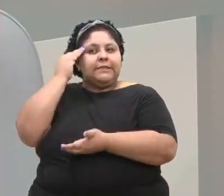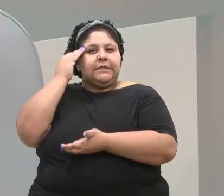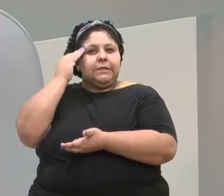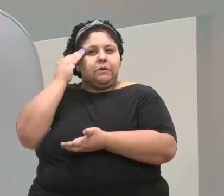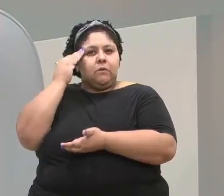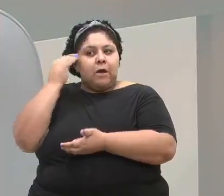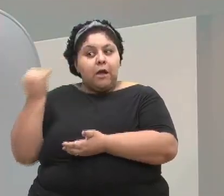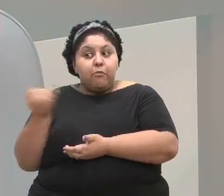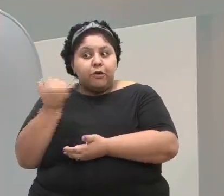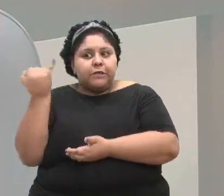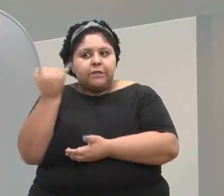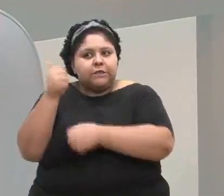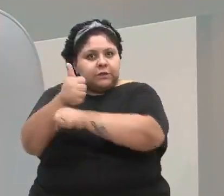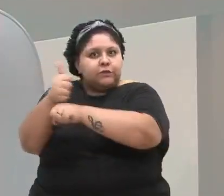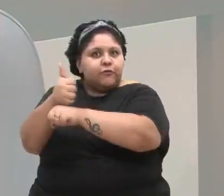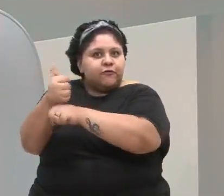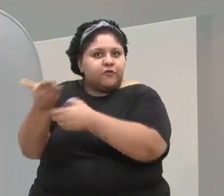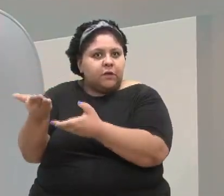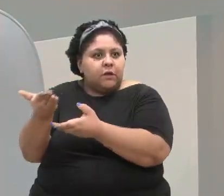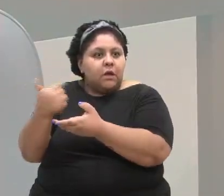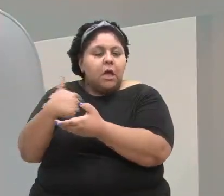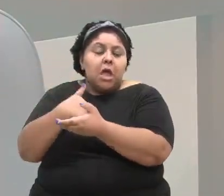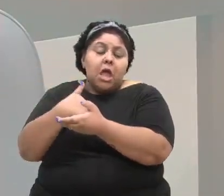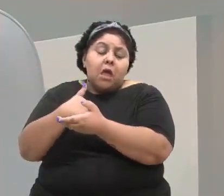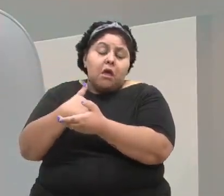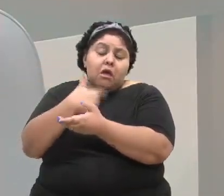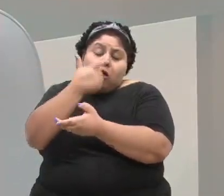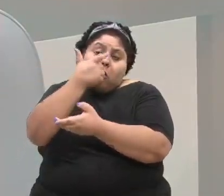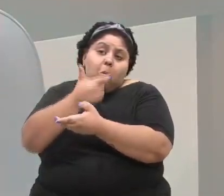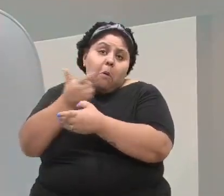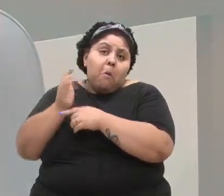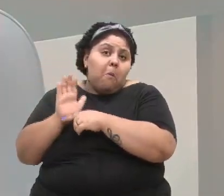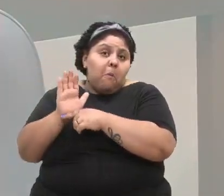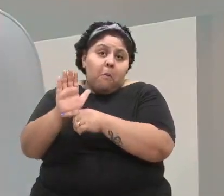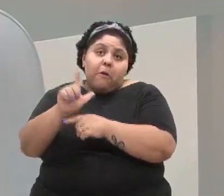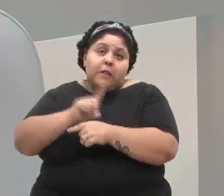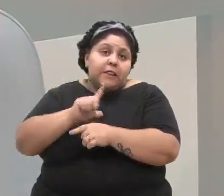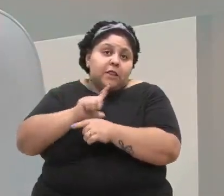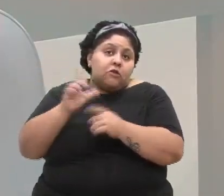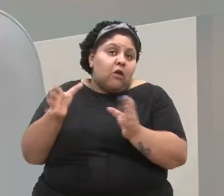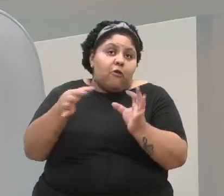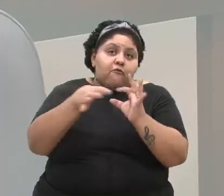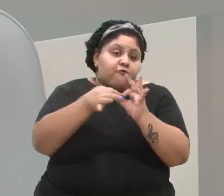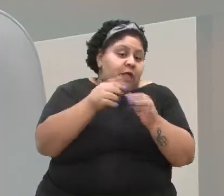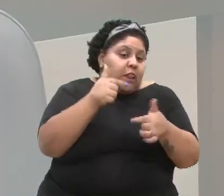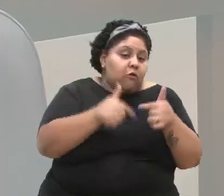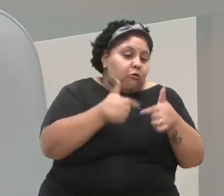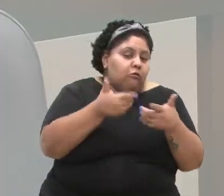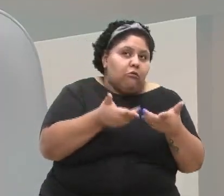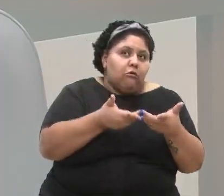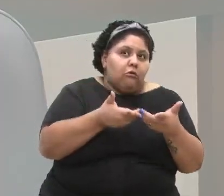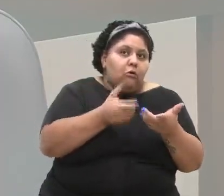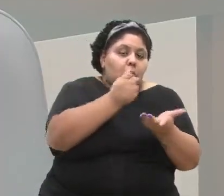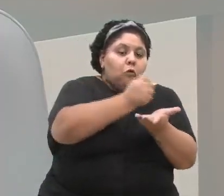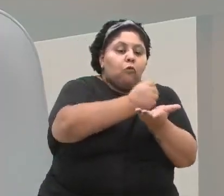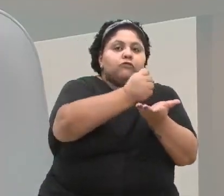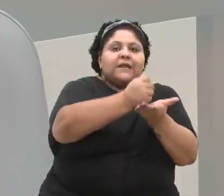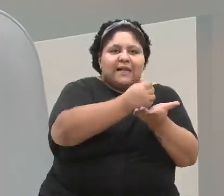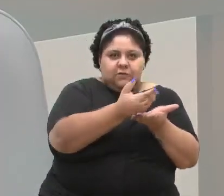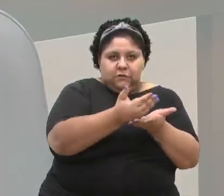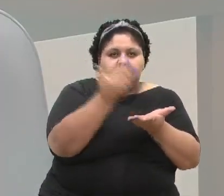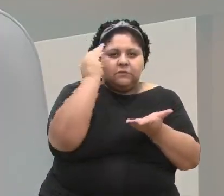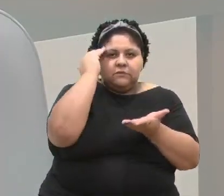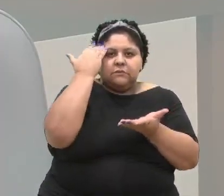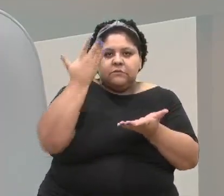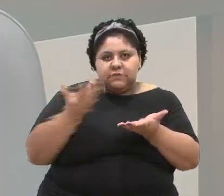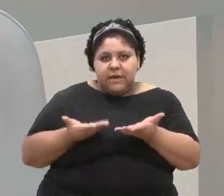categoria. Talvez eu também seria a favor daquele que não tem um vínculo empregadista ainda a discutir a situação da Previdência.